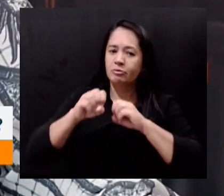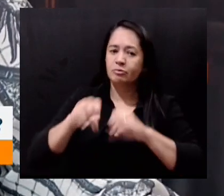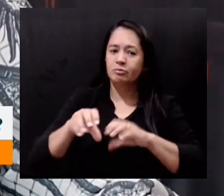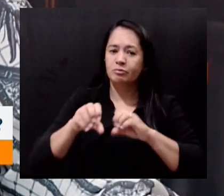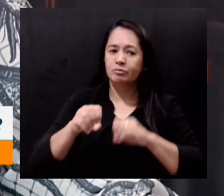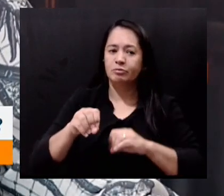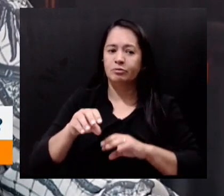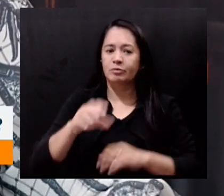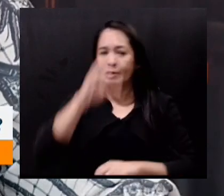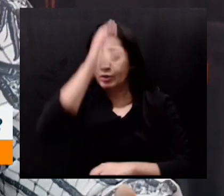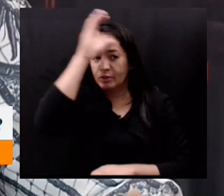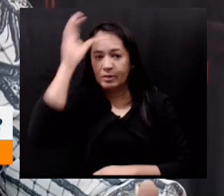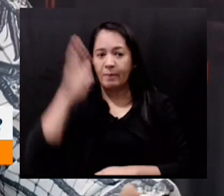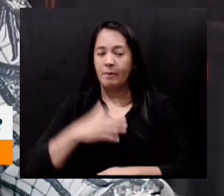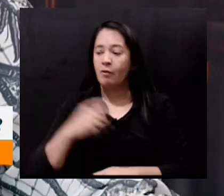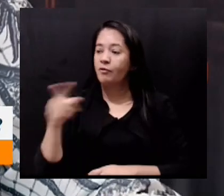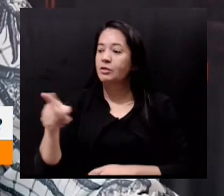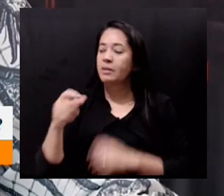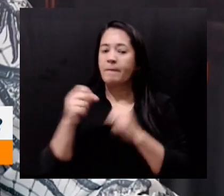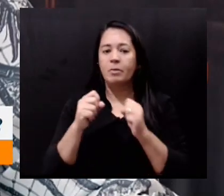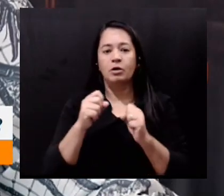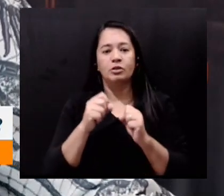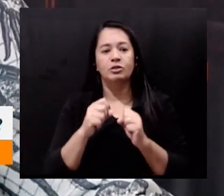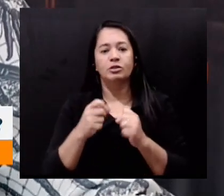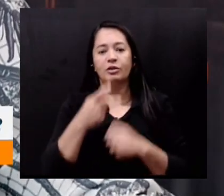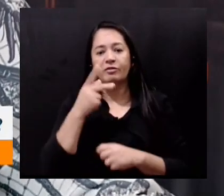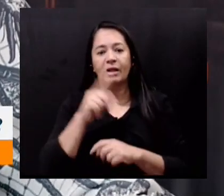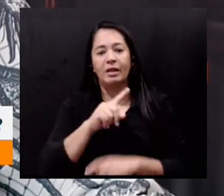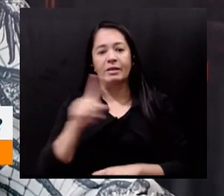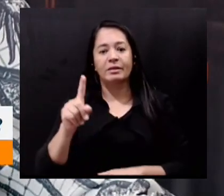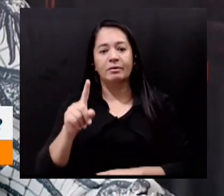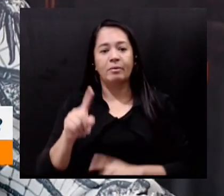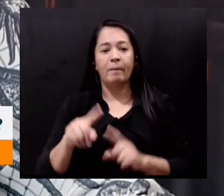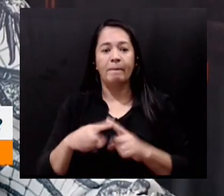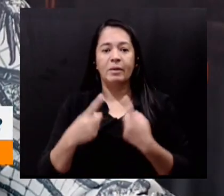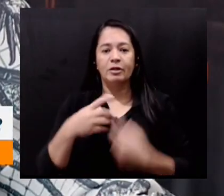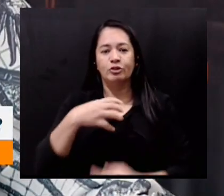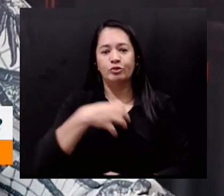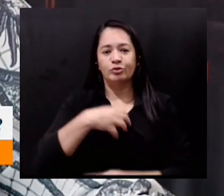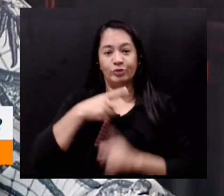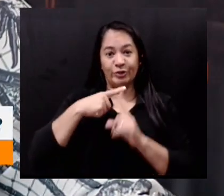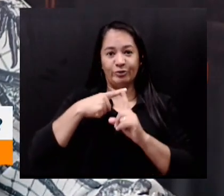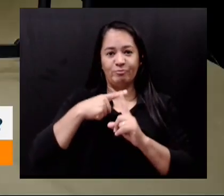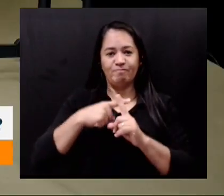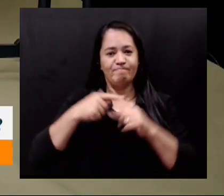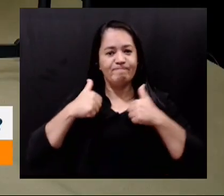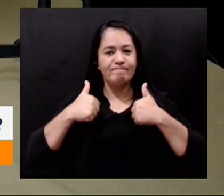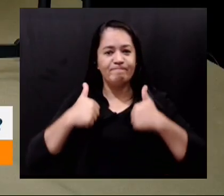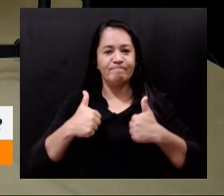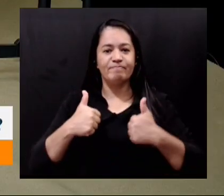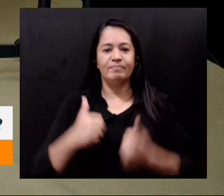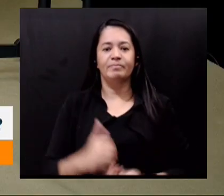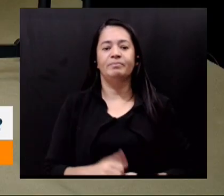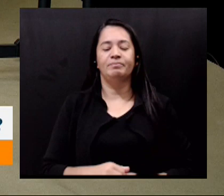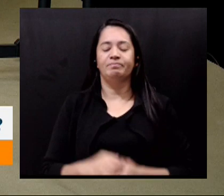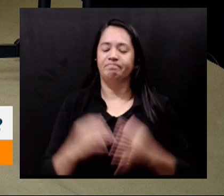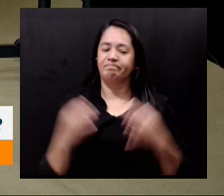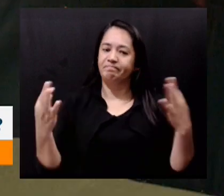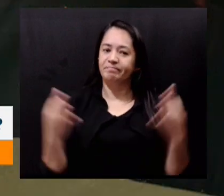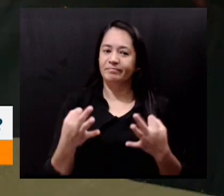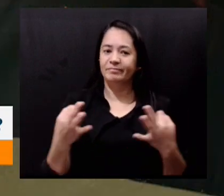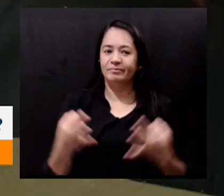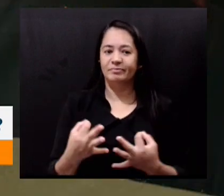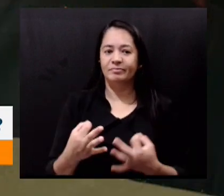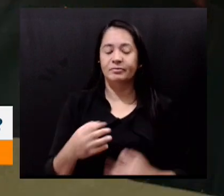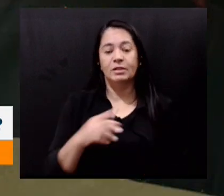pode falar não, mas fale de uma maneira positiva. Uhum, perfeito, é isso mesmo. O não é algo que a gente precisa